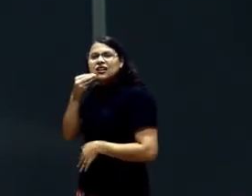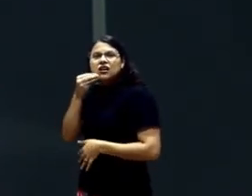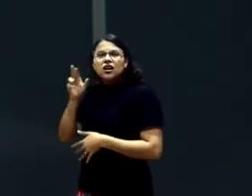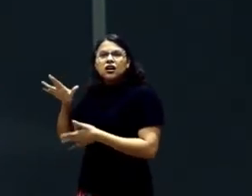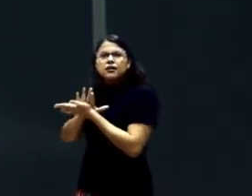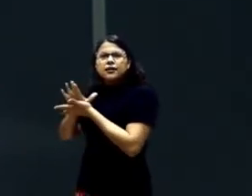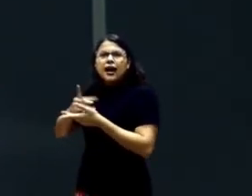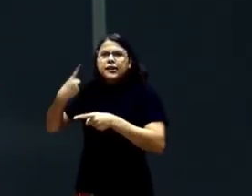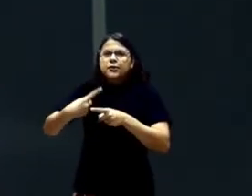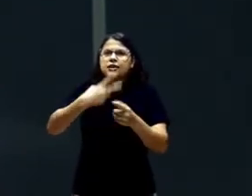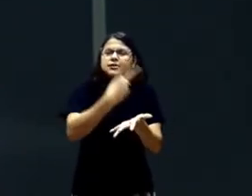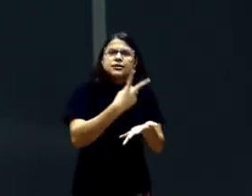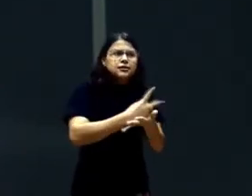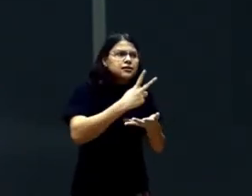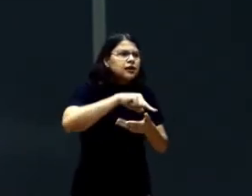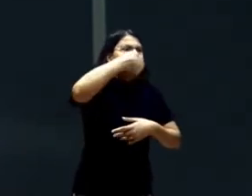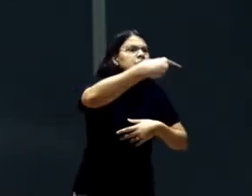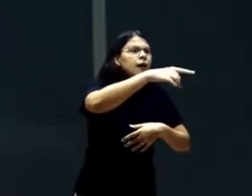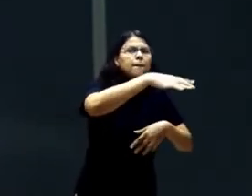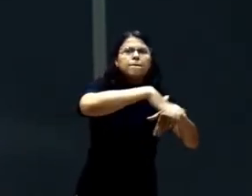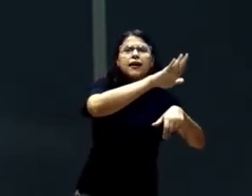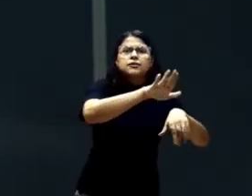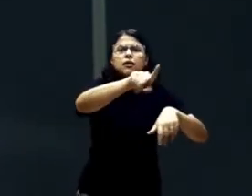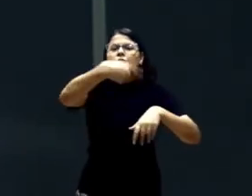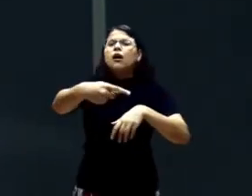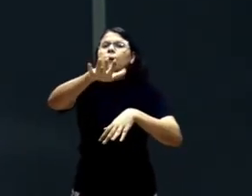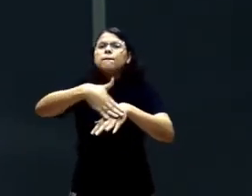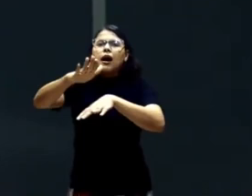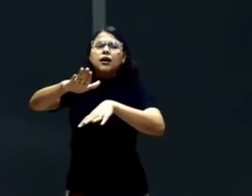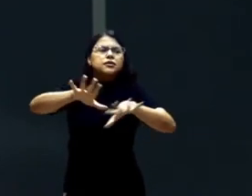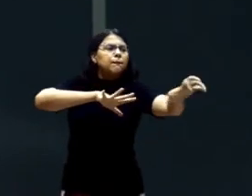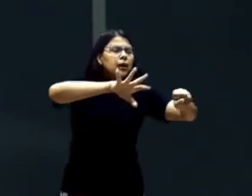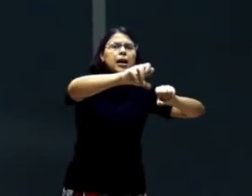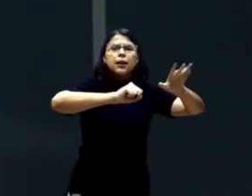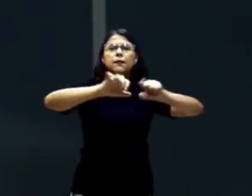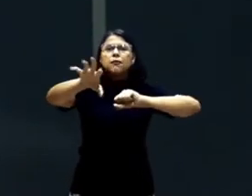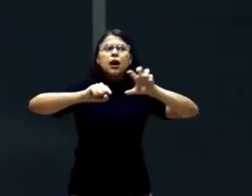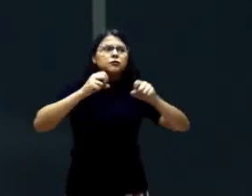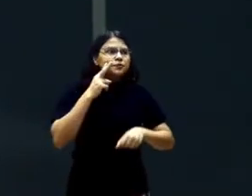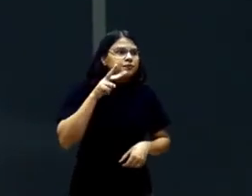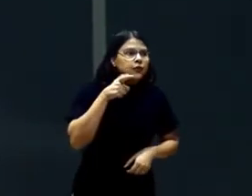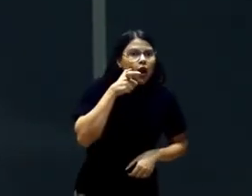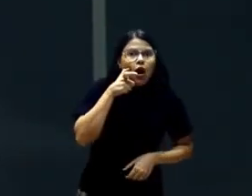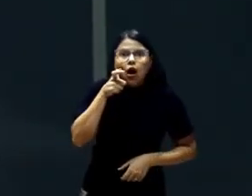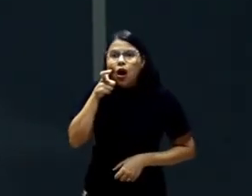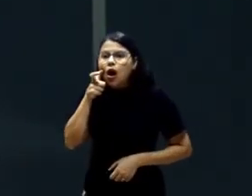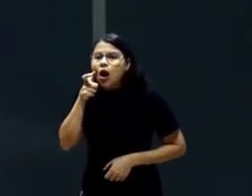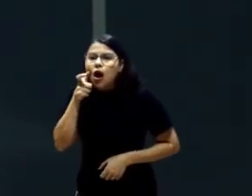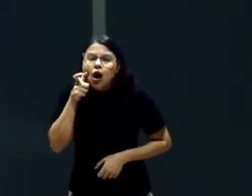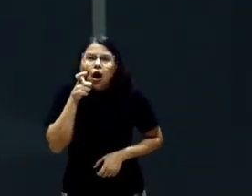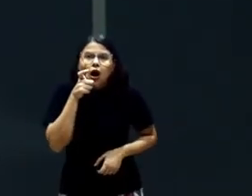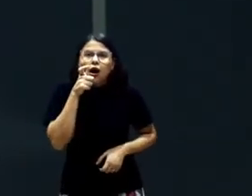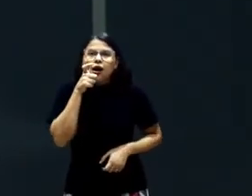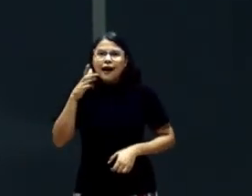E sempre está de olho no que você não tem. O que te deslumbra é o que você não tem.